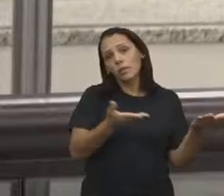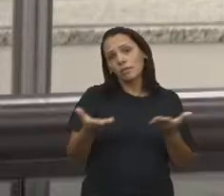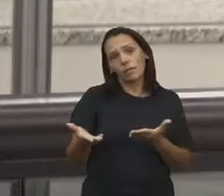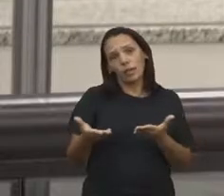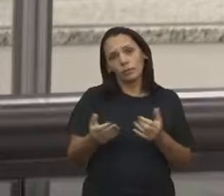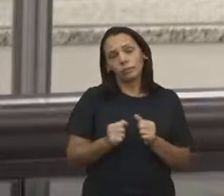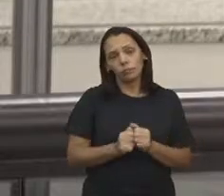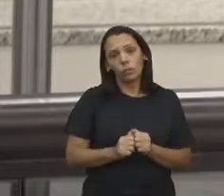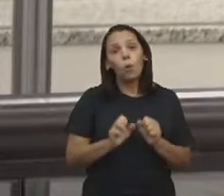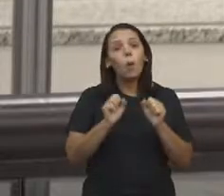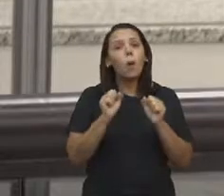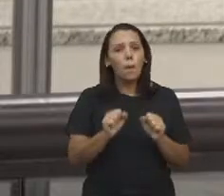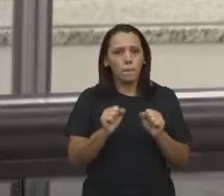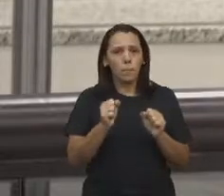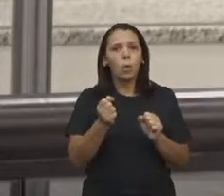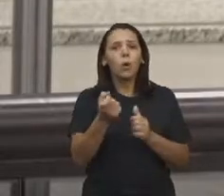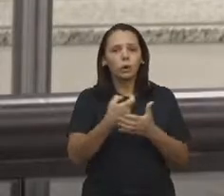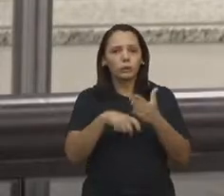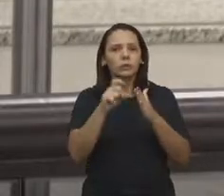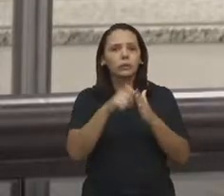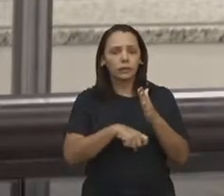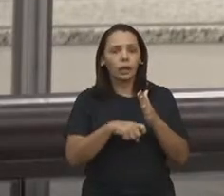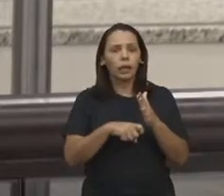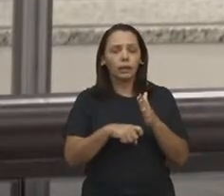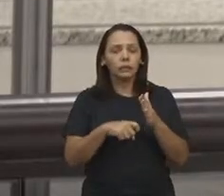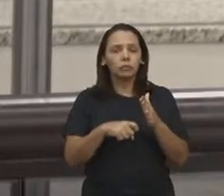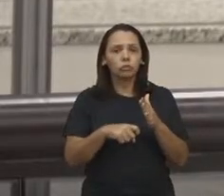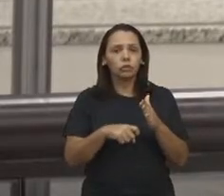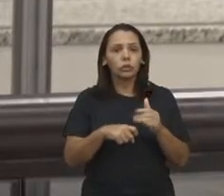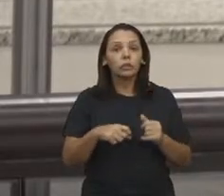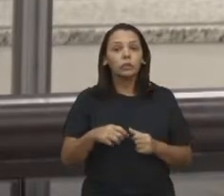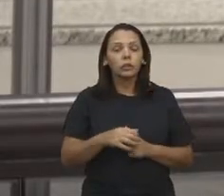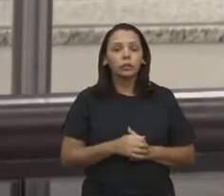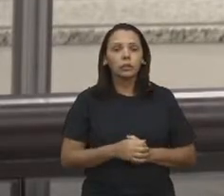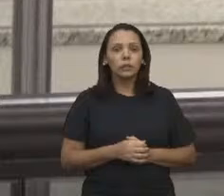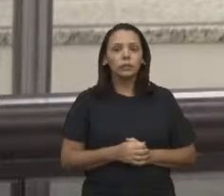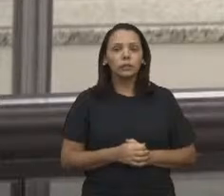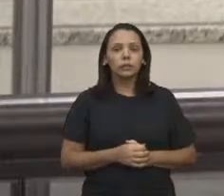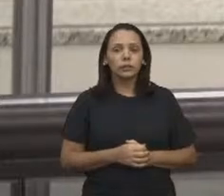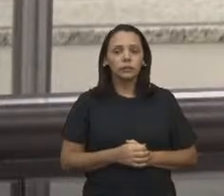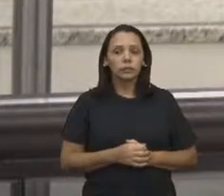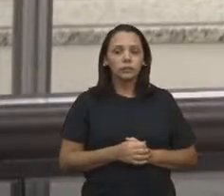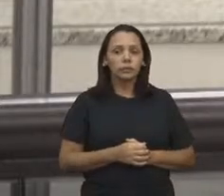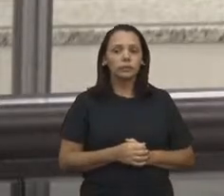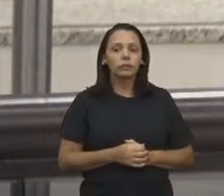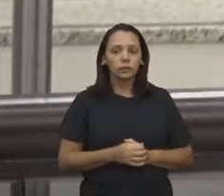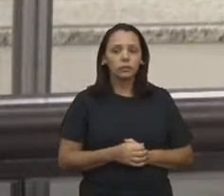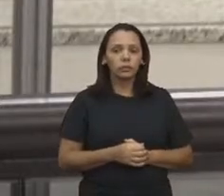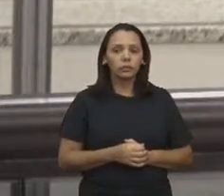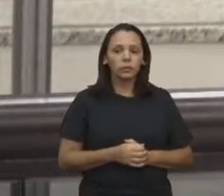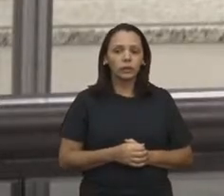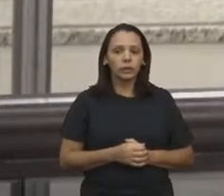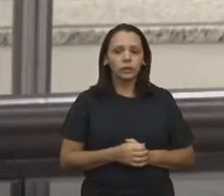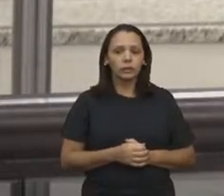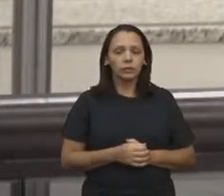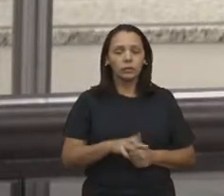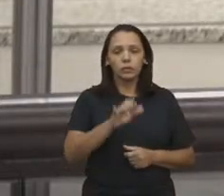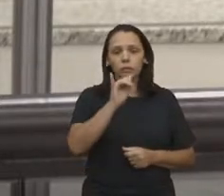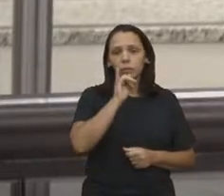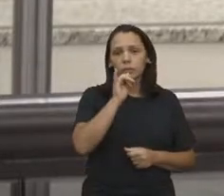lá, está 35, né, Alemão? Metro cúbico, né? Cobra nossa aí, vamos dizer, R$20 a